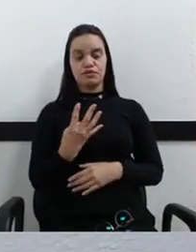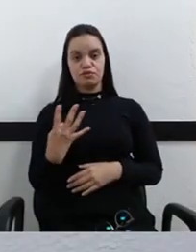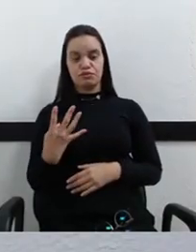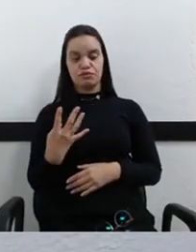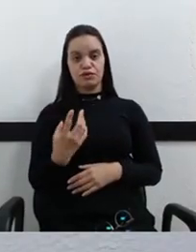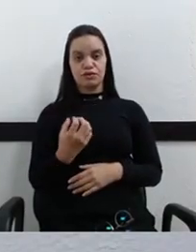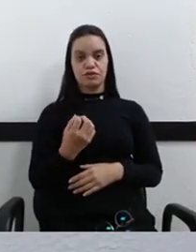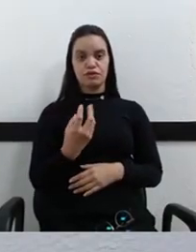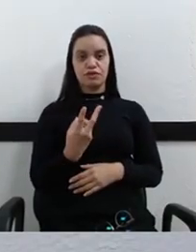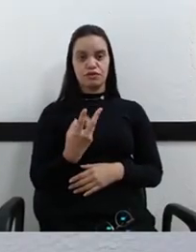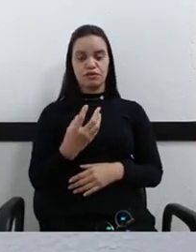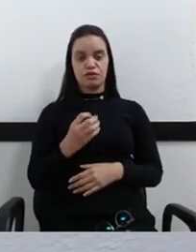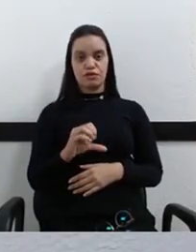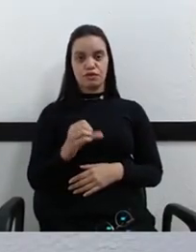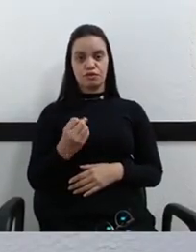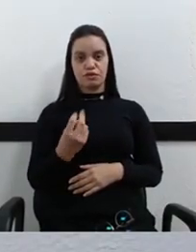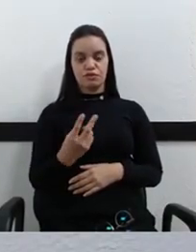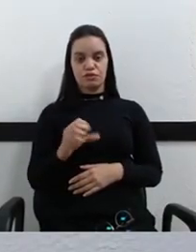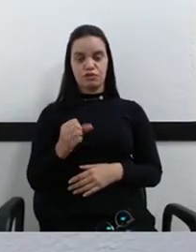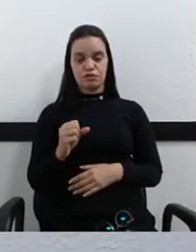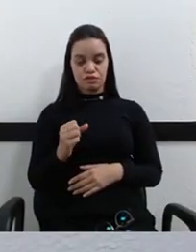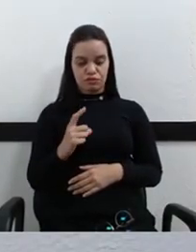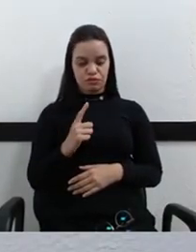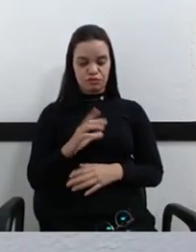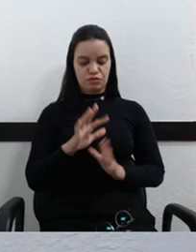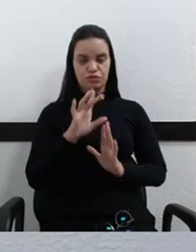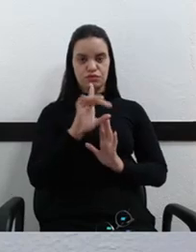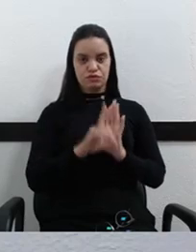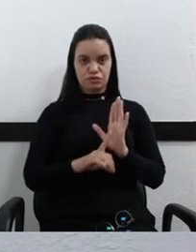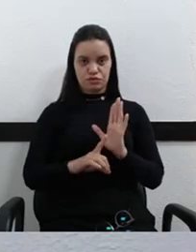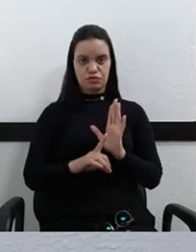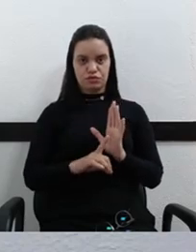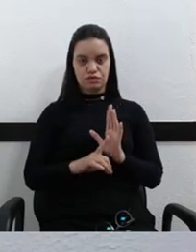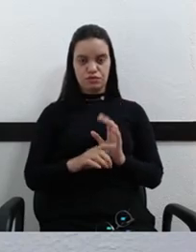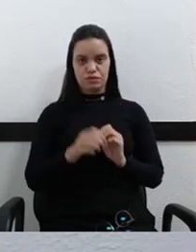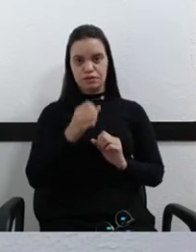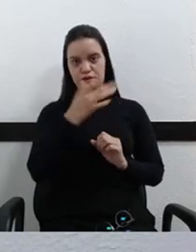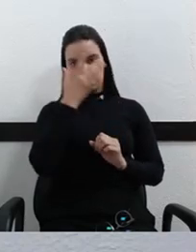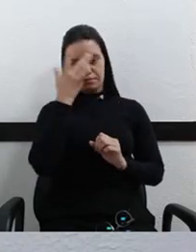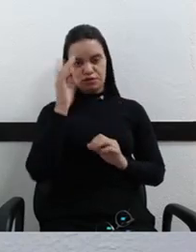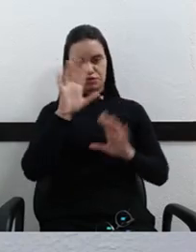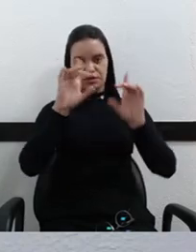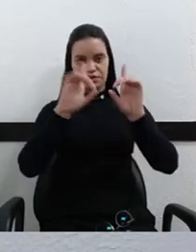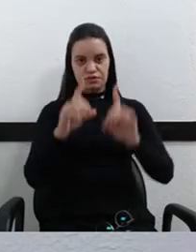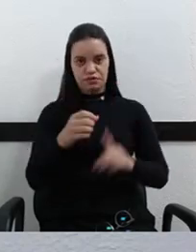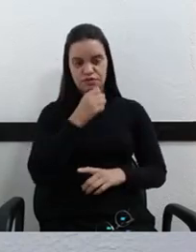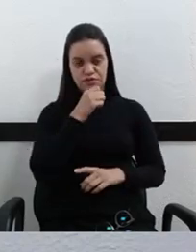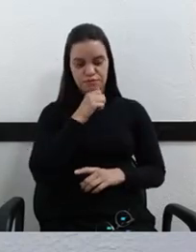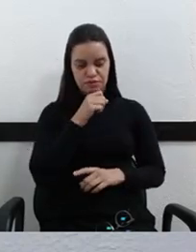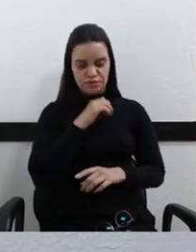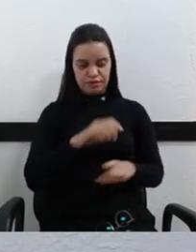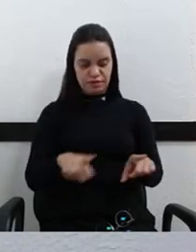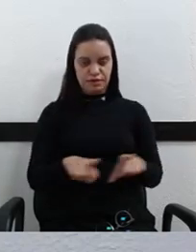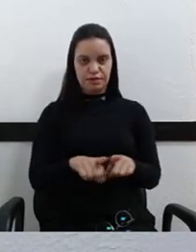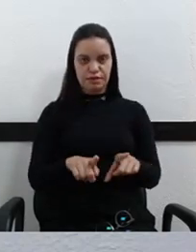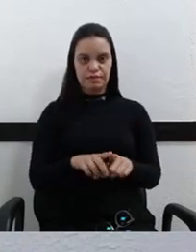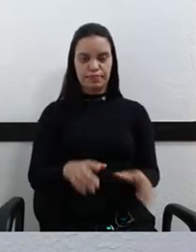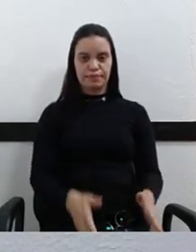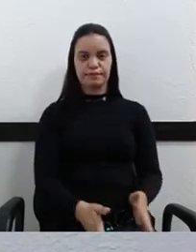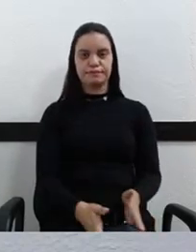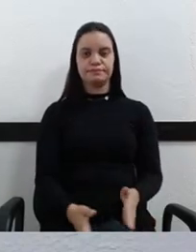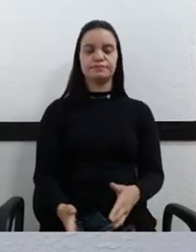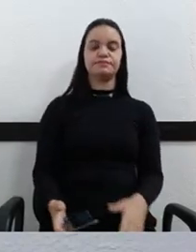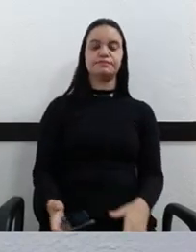2024-0027-928. O interessado é a coordenação do Núcleo Especializado dos Direitos do Idoso e da Pessoa com Deficiência. O assunto é a proposta de abertura de inscrições para integrantes do